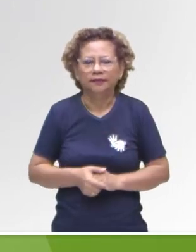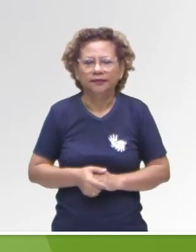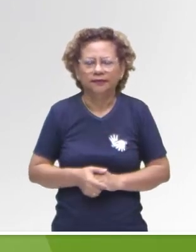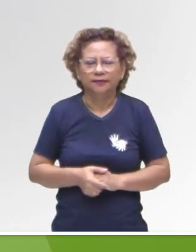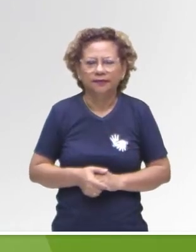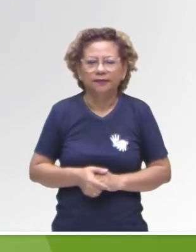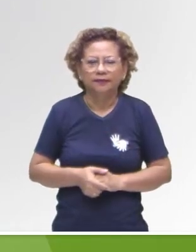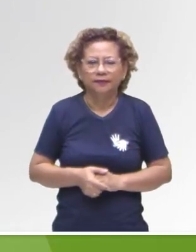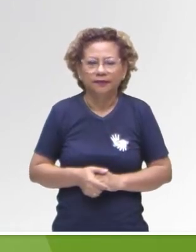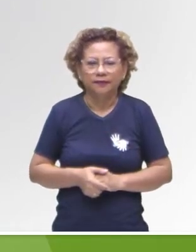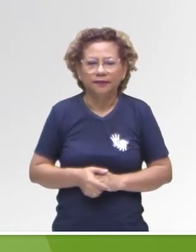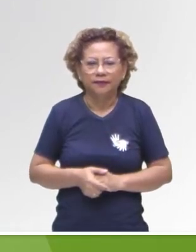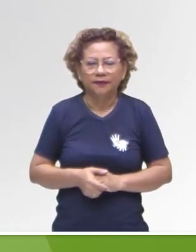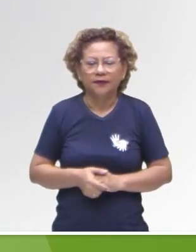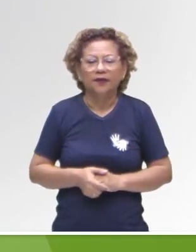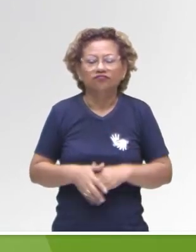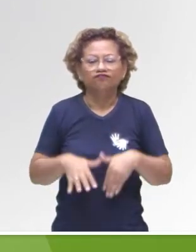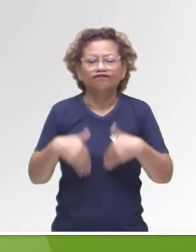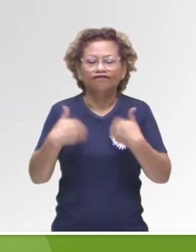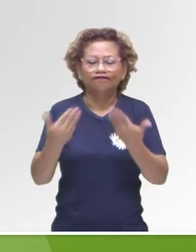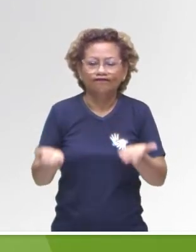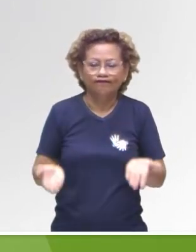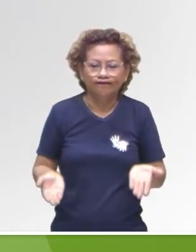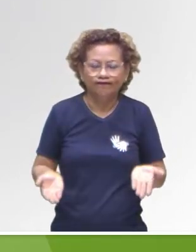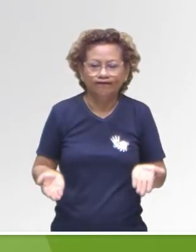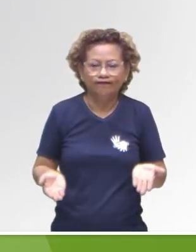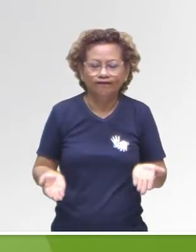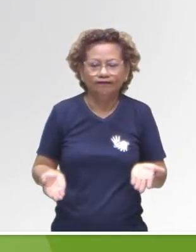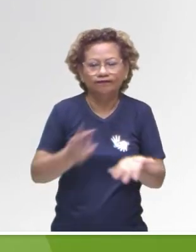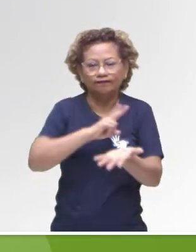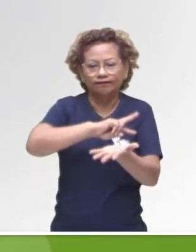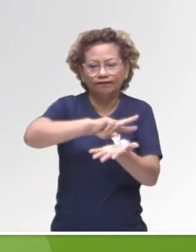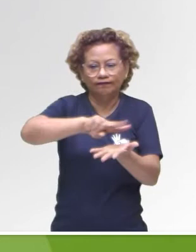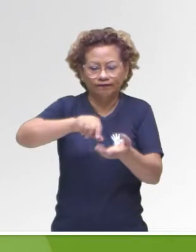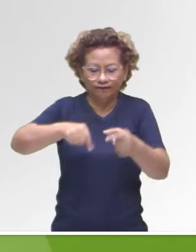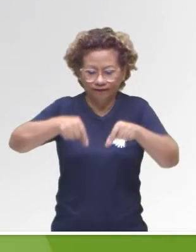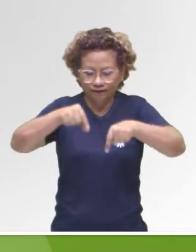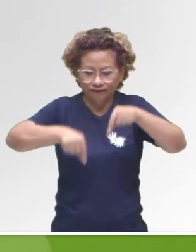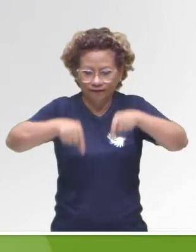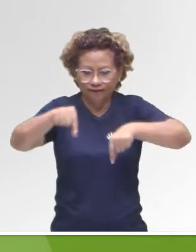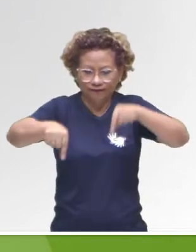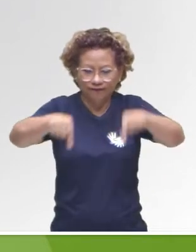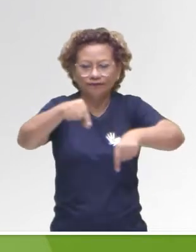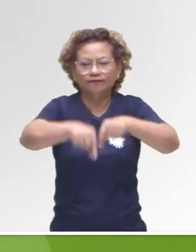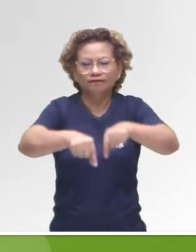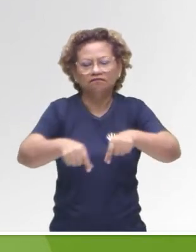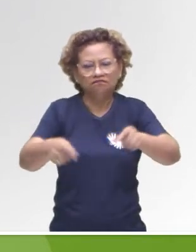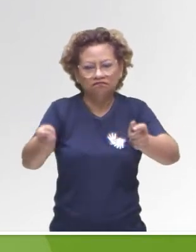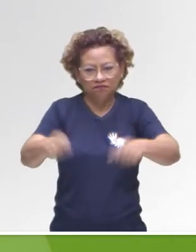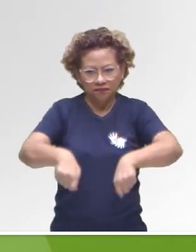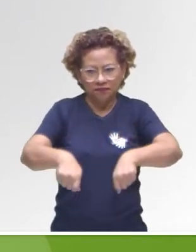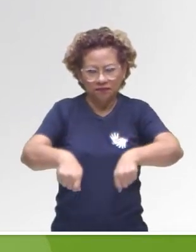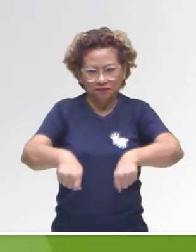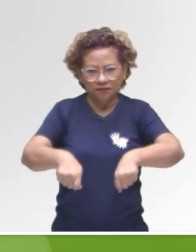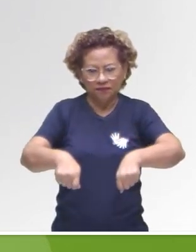associação em série de capacitores, né? Esses capacitores aí, eles podem ser colocados nas